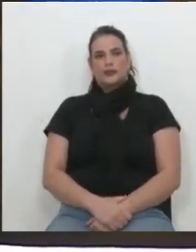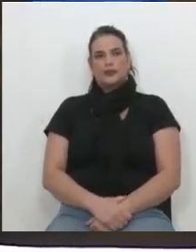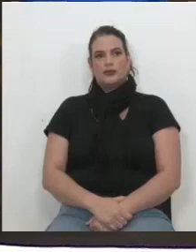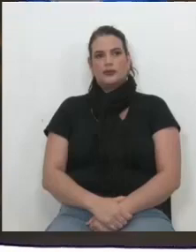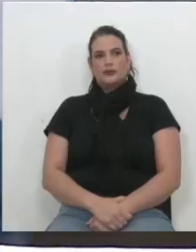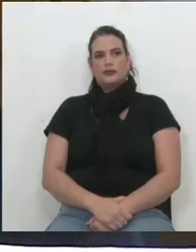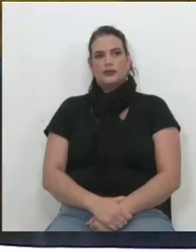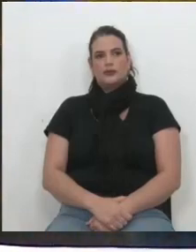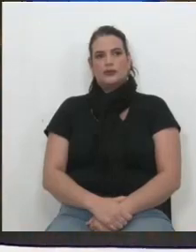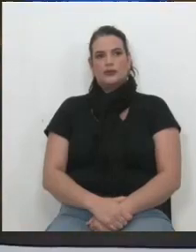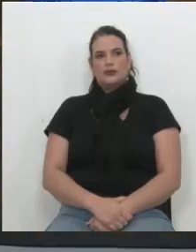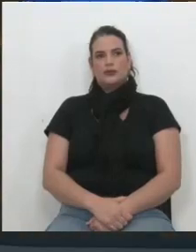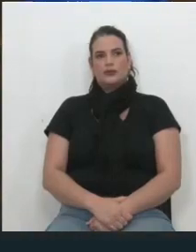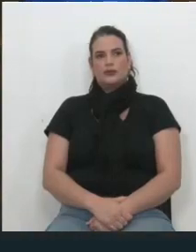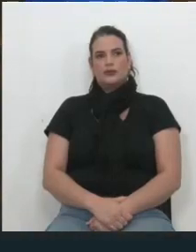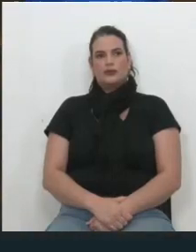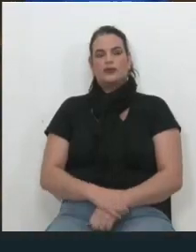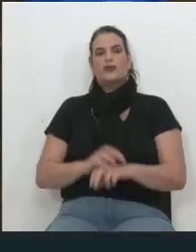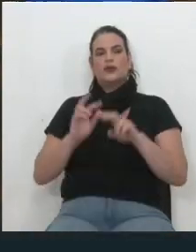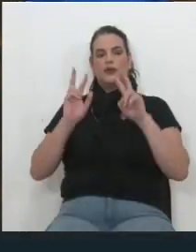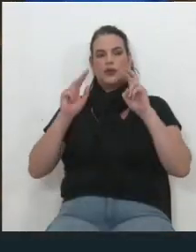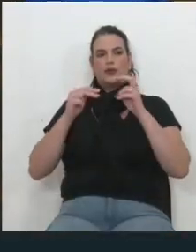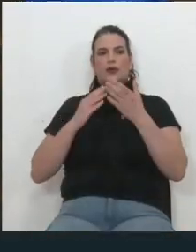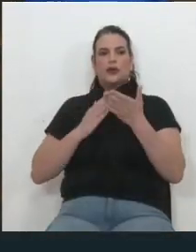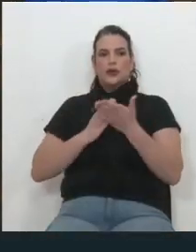Tendo em vista a aprovação do requerimento